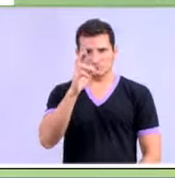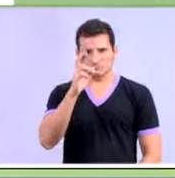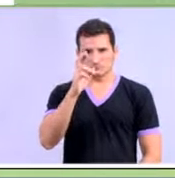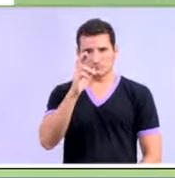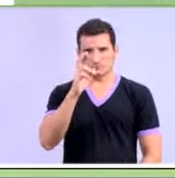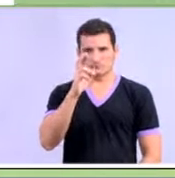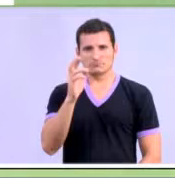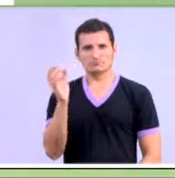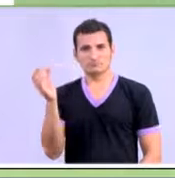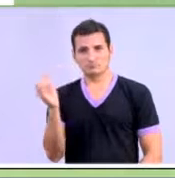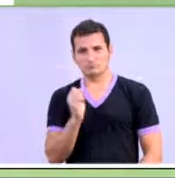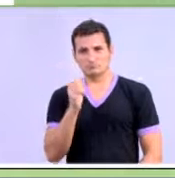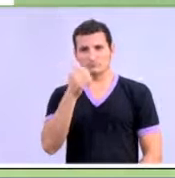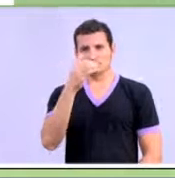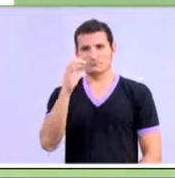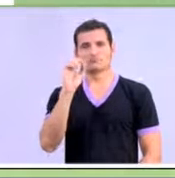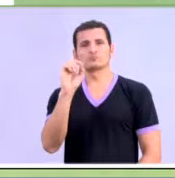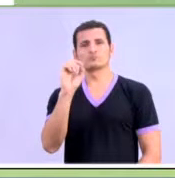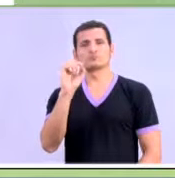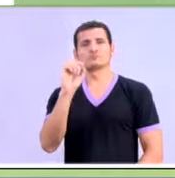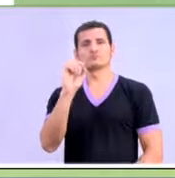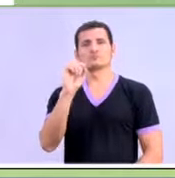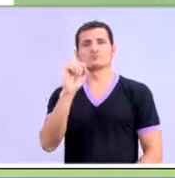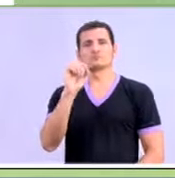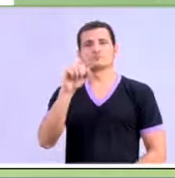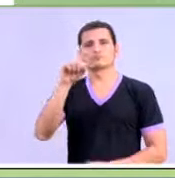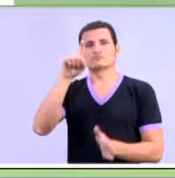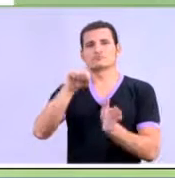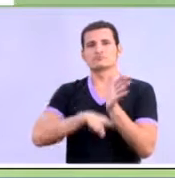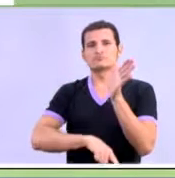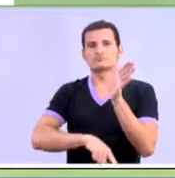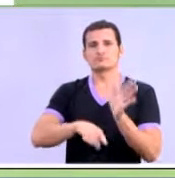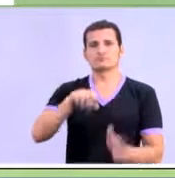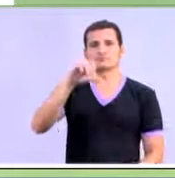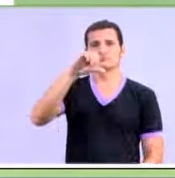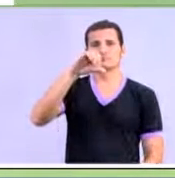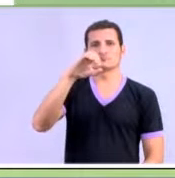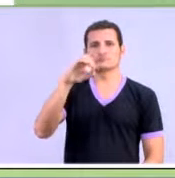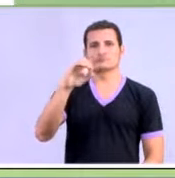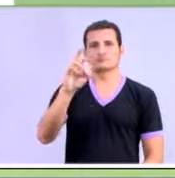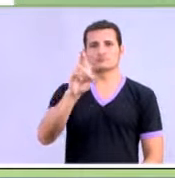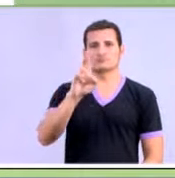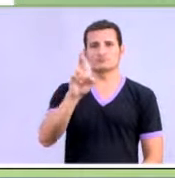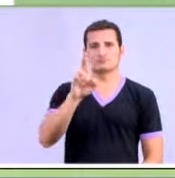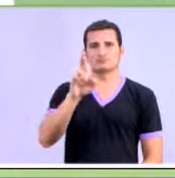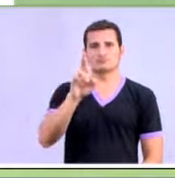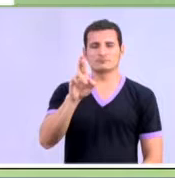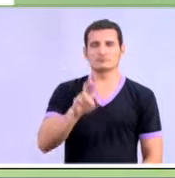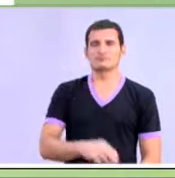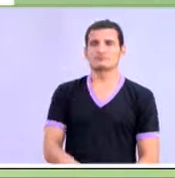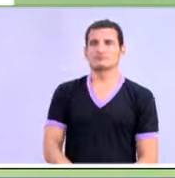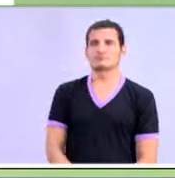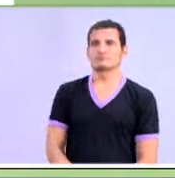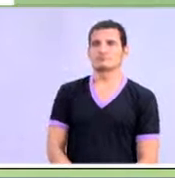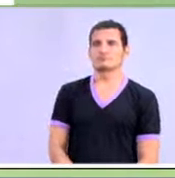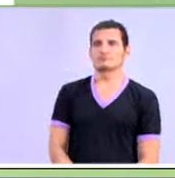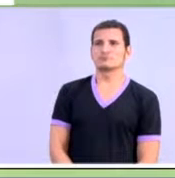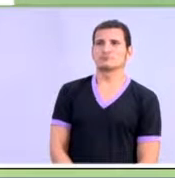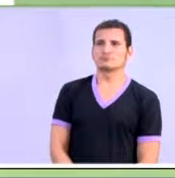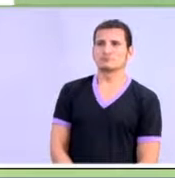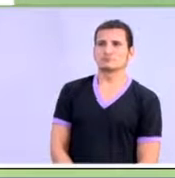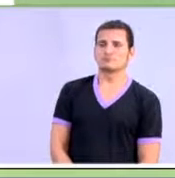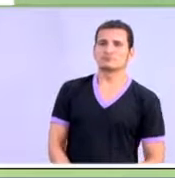pedir para sacar 10, o que vai acontecer com o saldo? O saldo vai ser diminuído em R$10. Então olha aqui, saldo